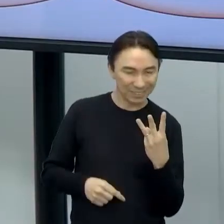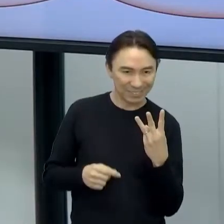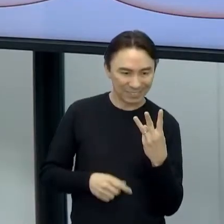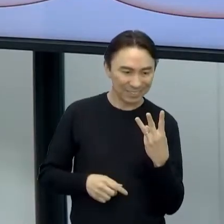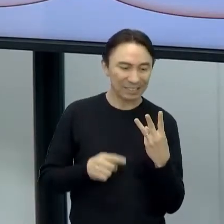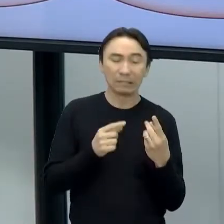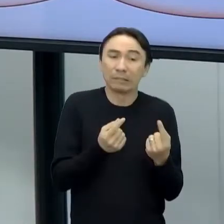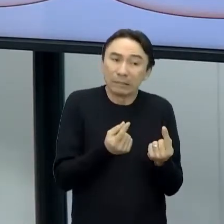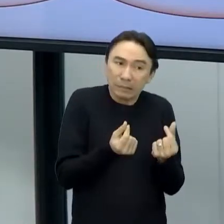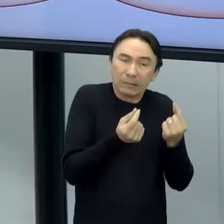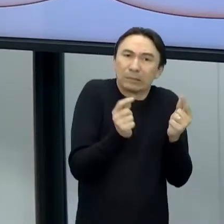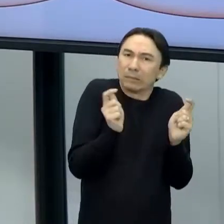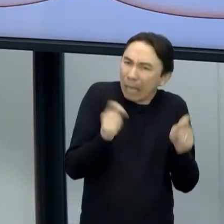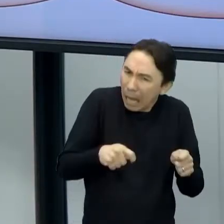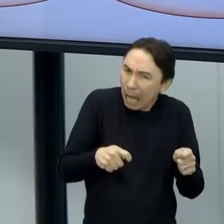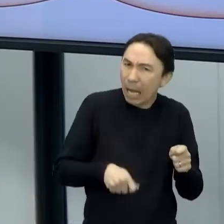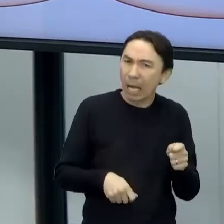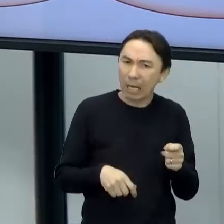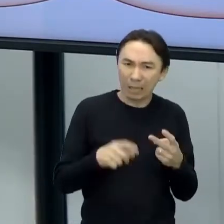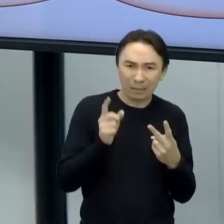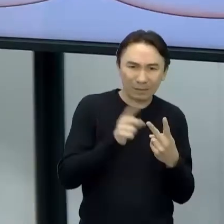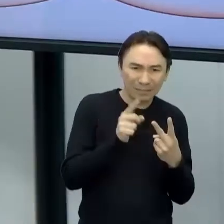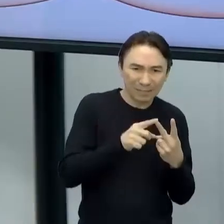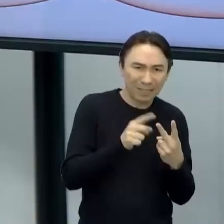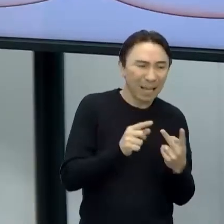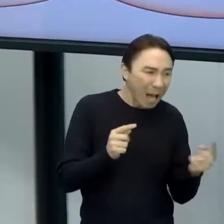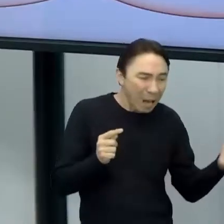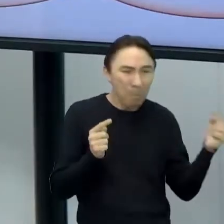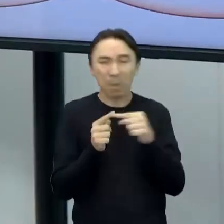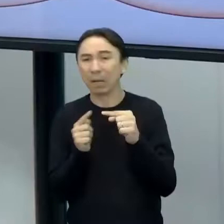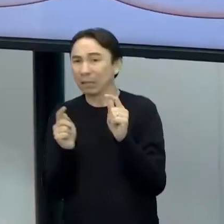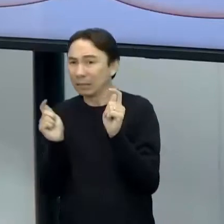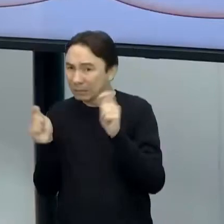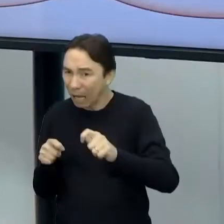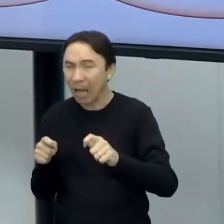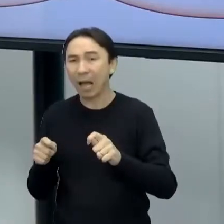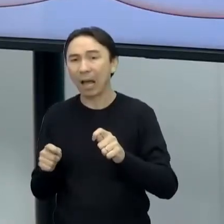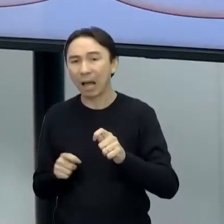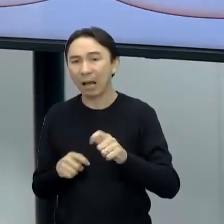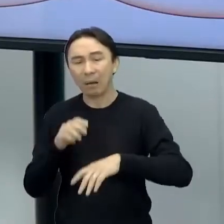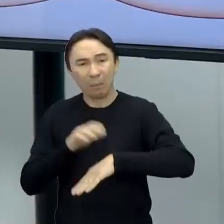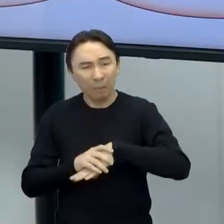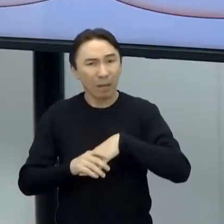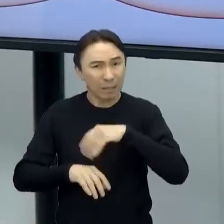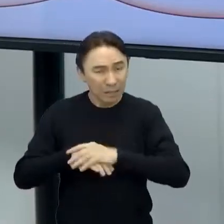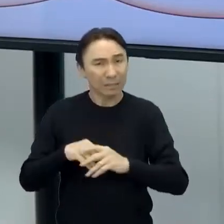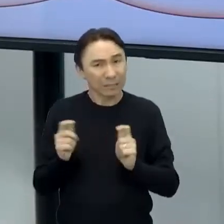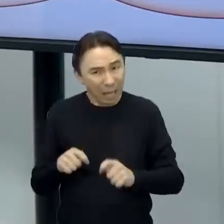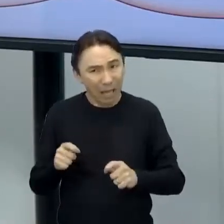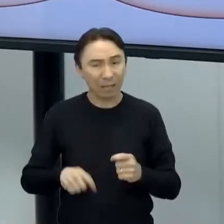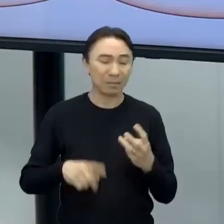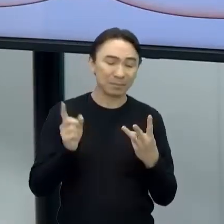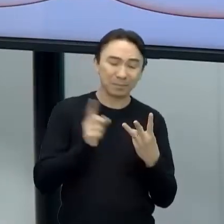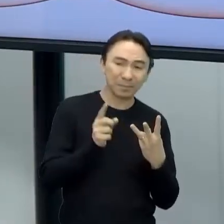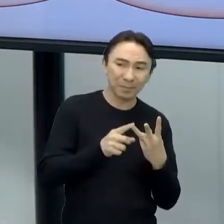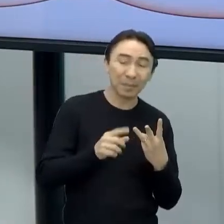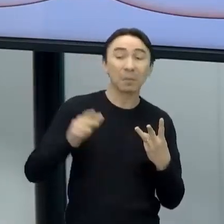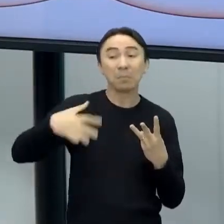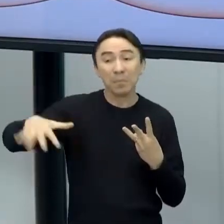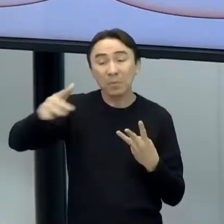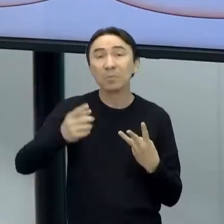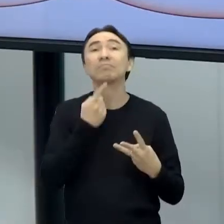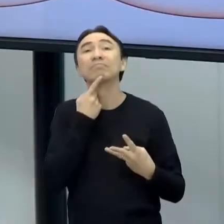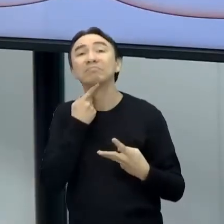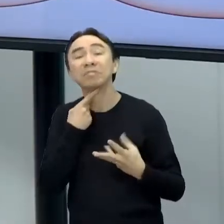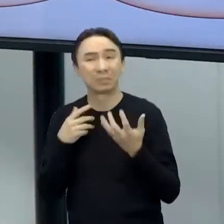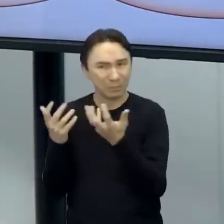começo a entender que eu não posso viajar muito na maionese, tá? Então, eu não posso criar algo